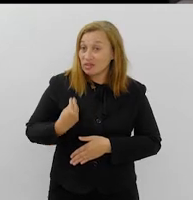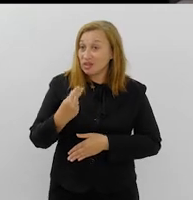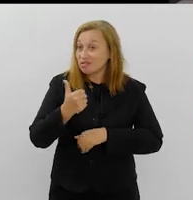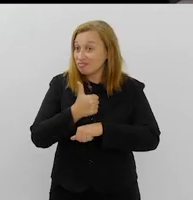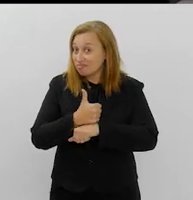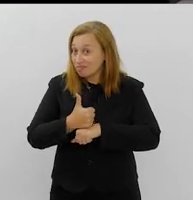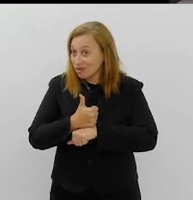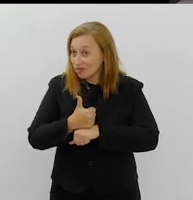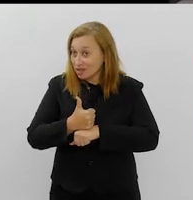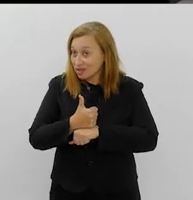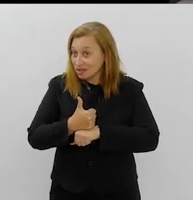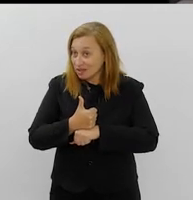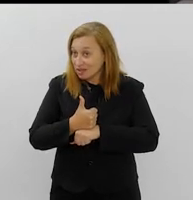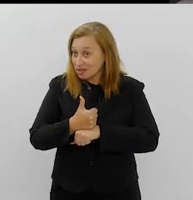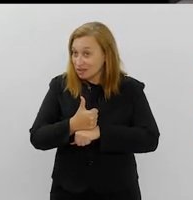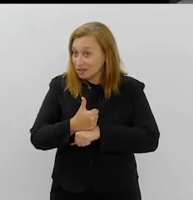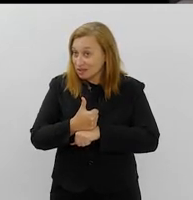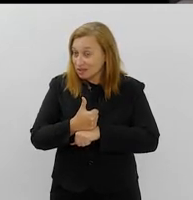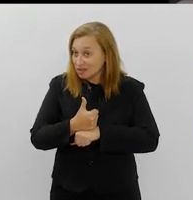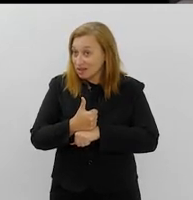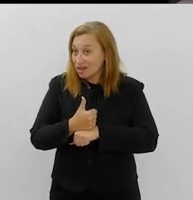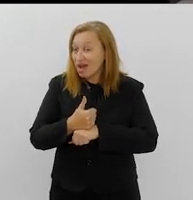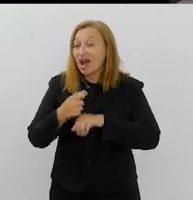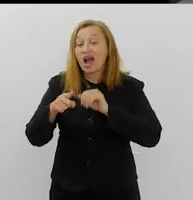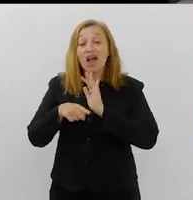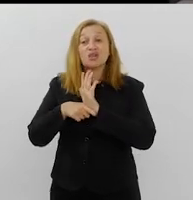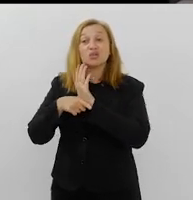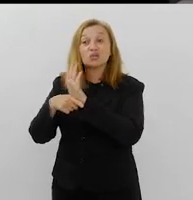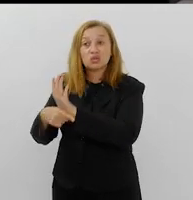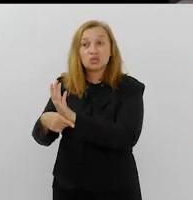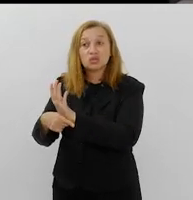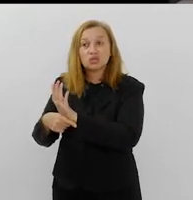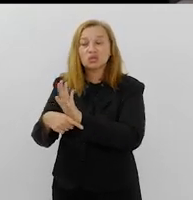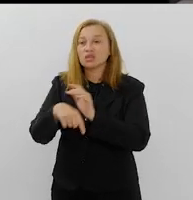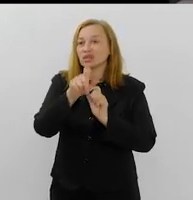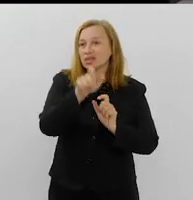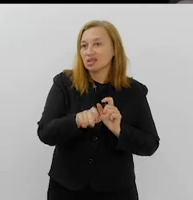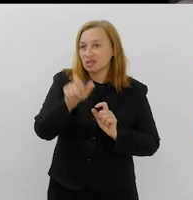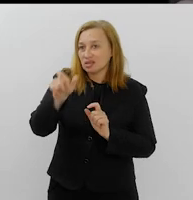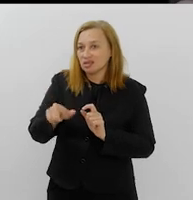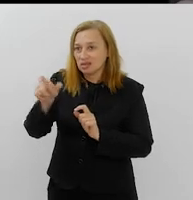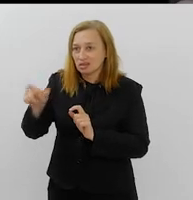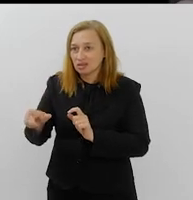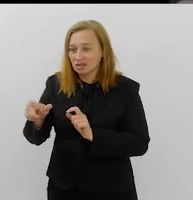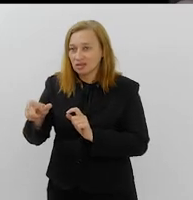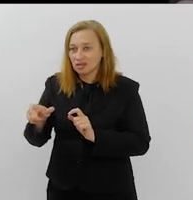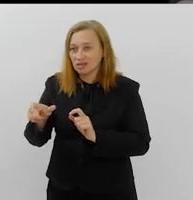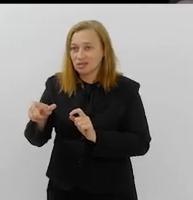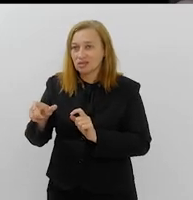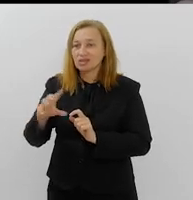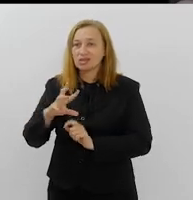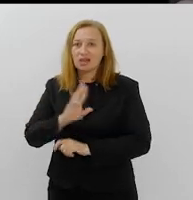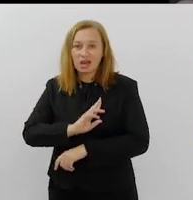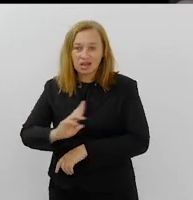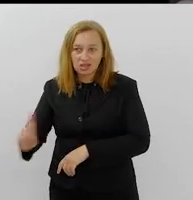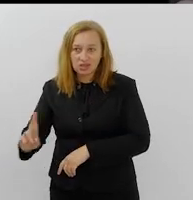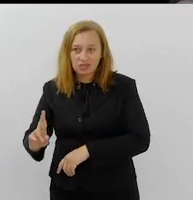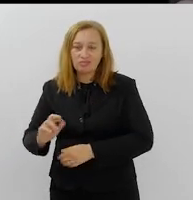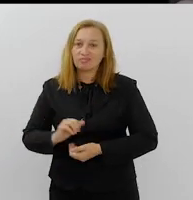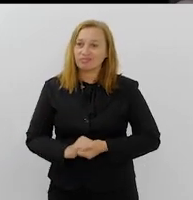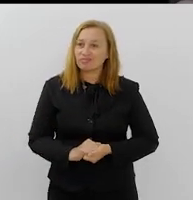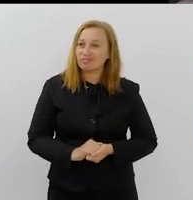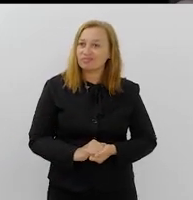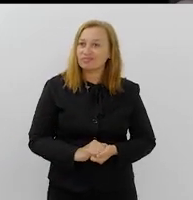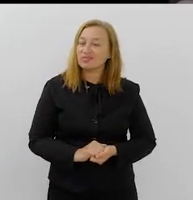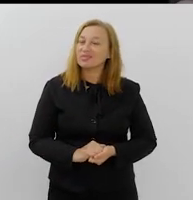Sobre a sua vida profissional e sobre a ajuda a essas pessoas do lado da